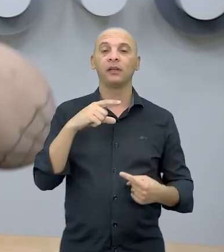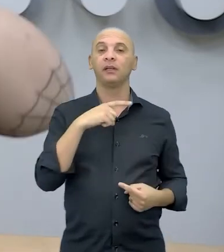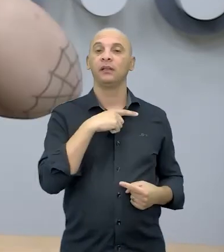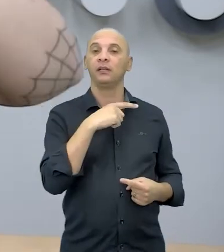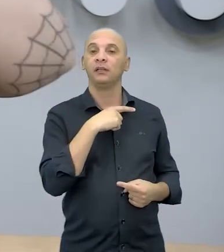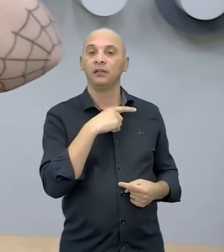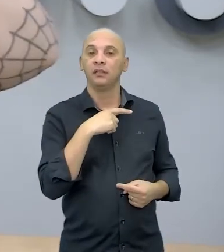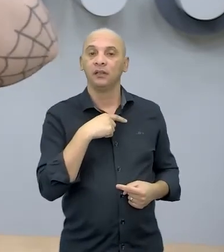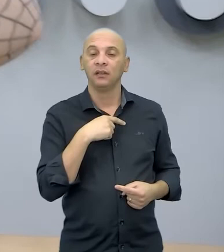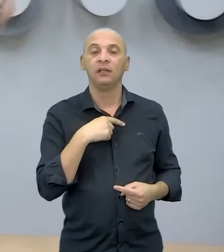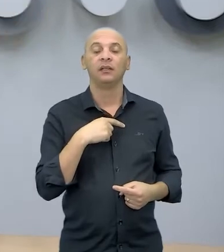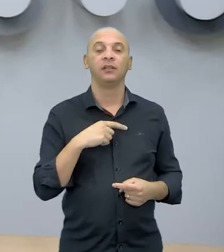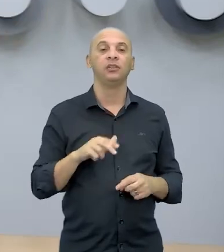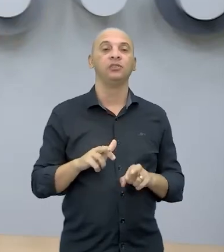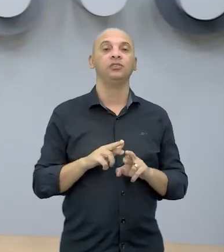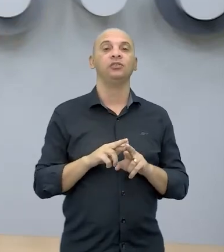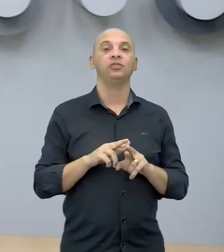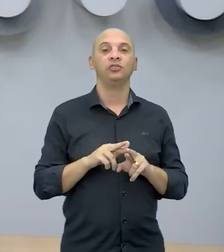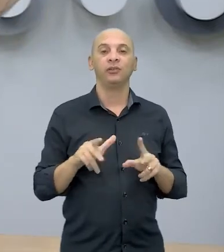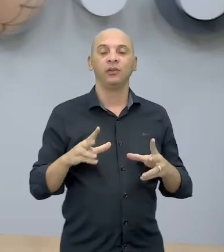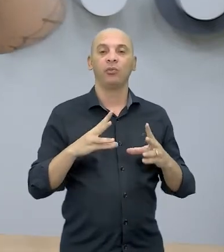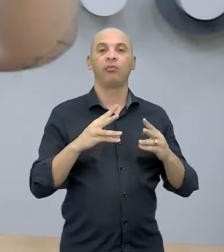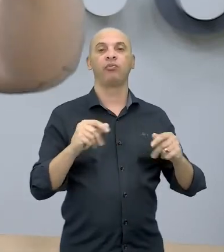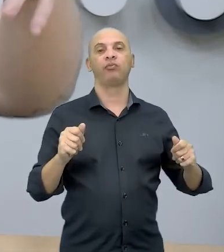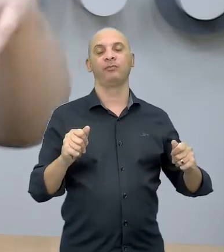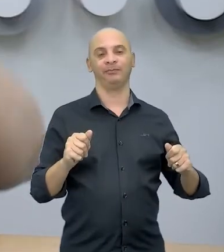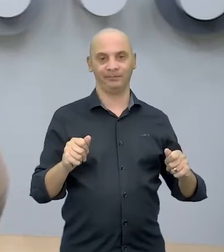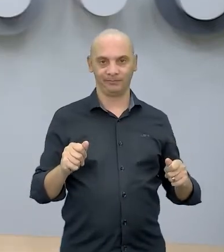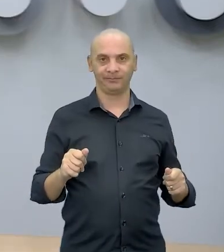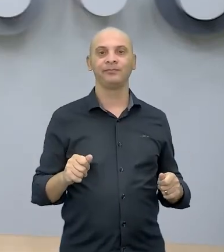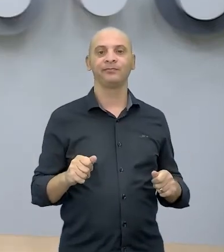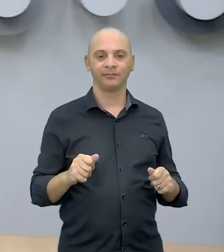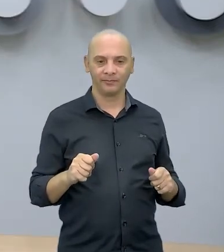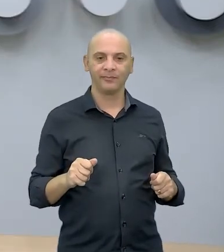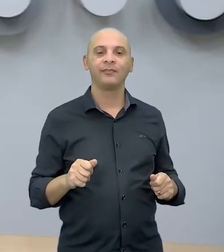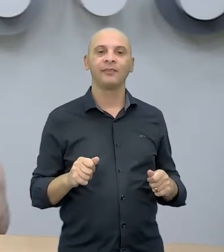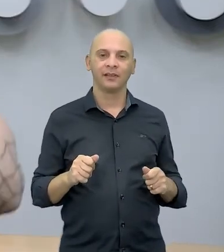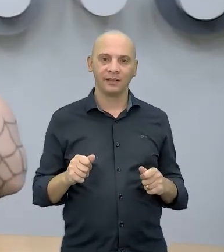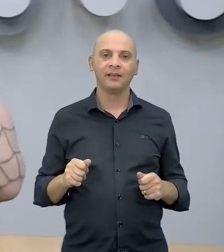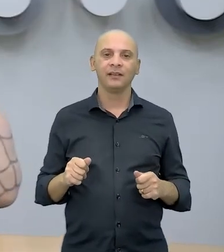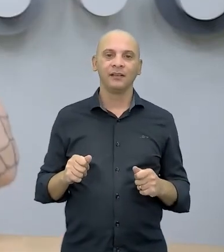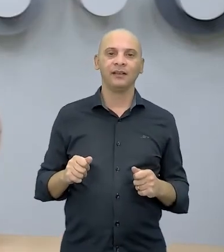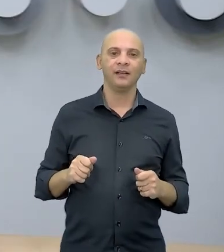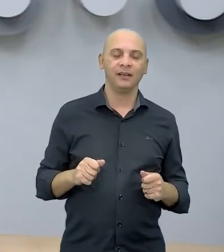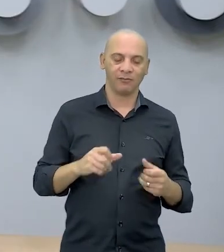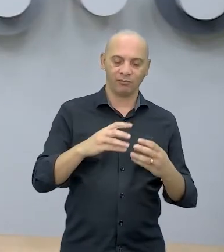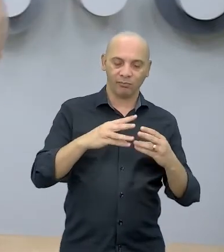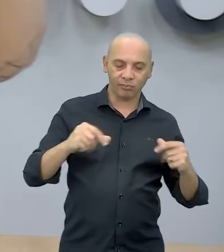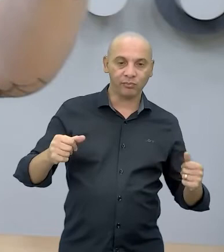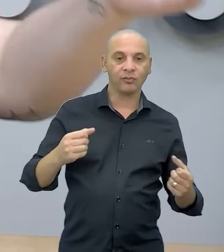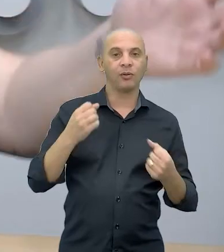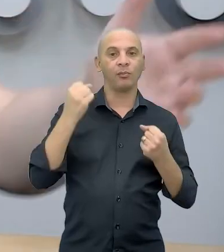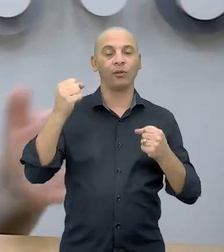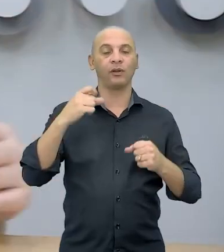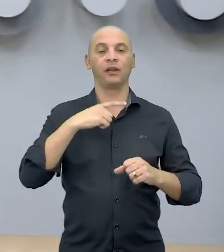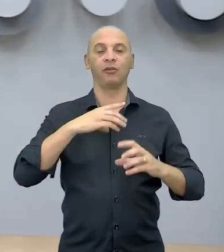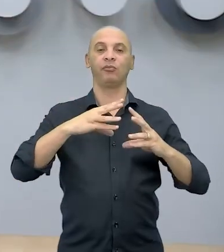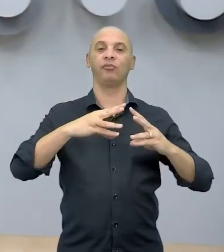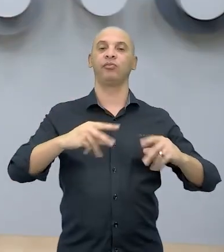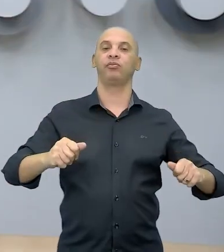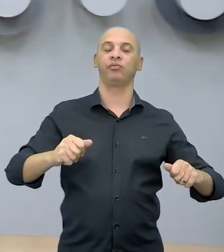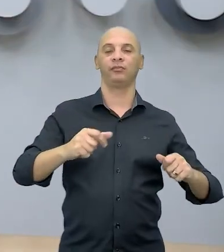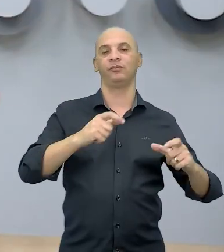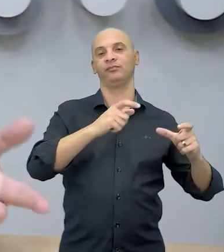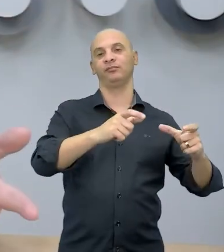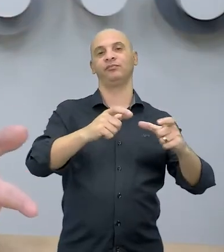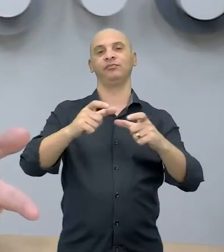está completamente diluído. Está completamente dissolvido em